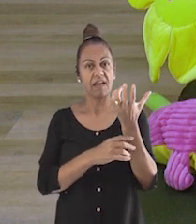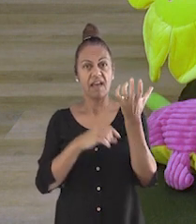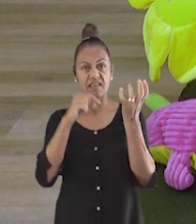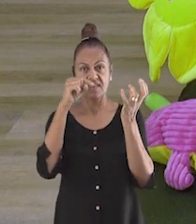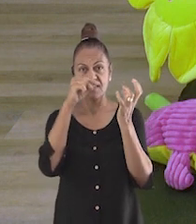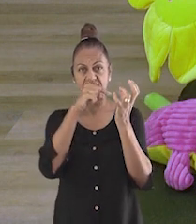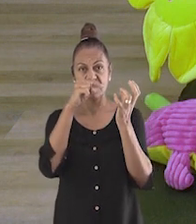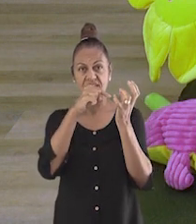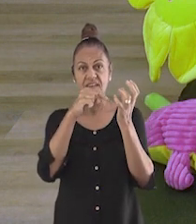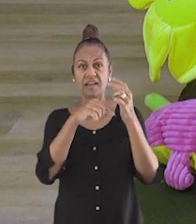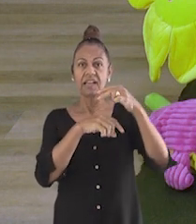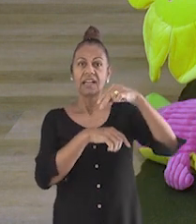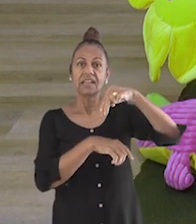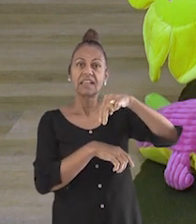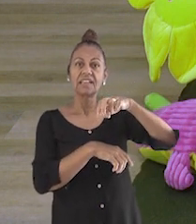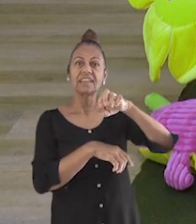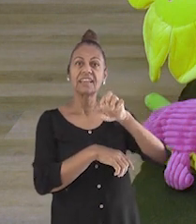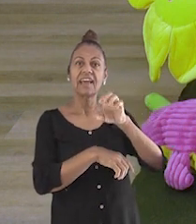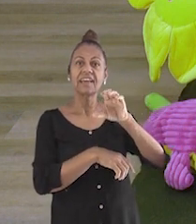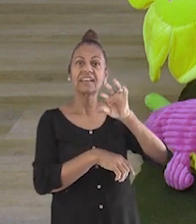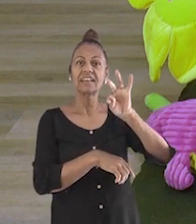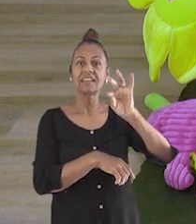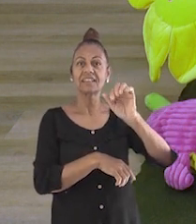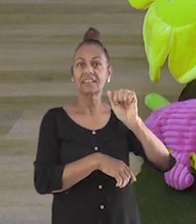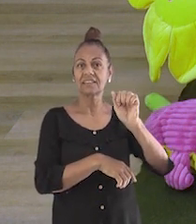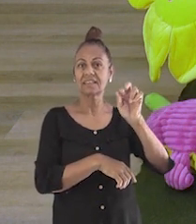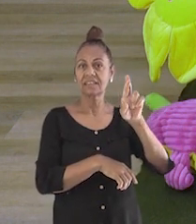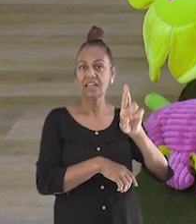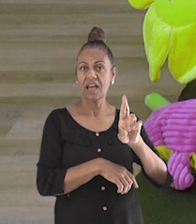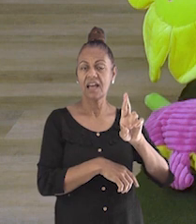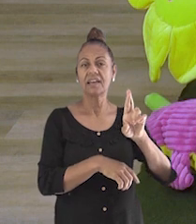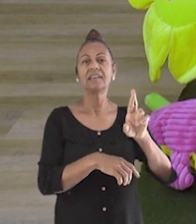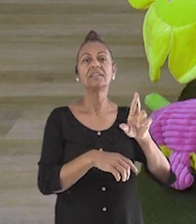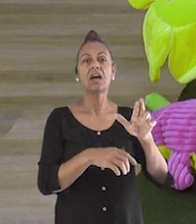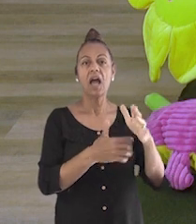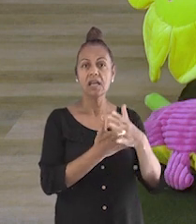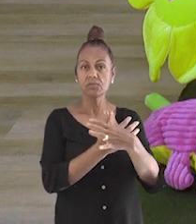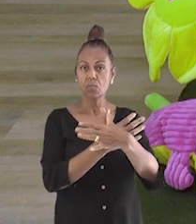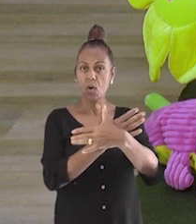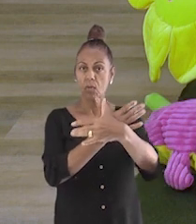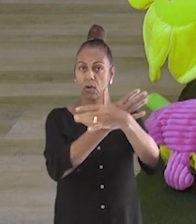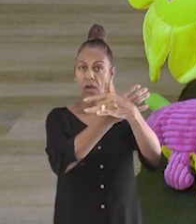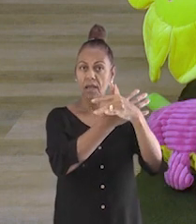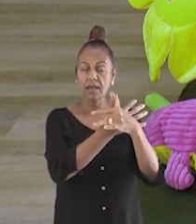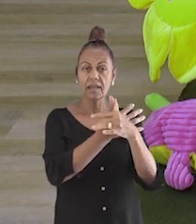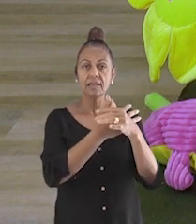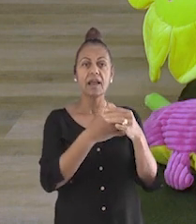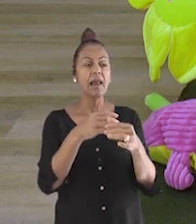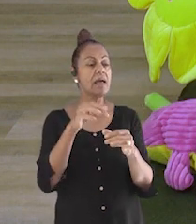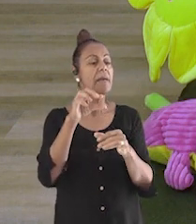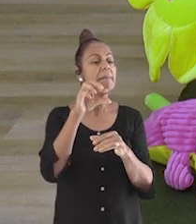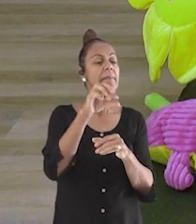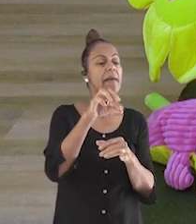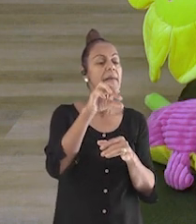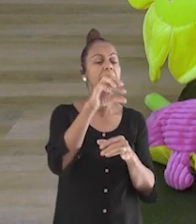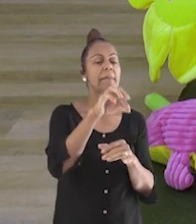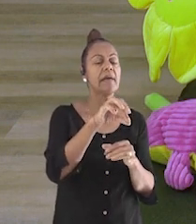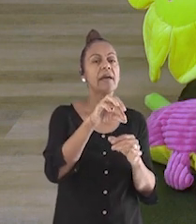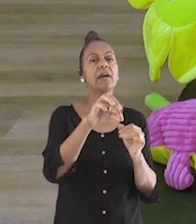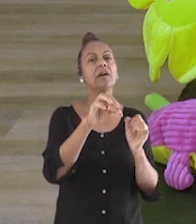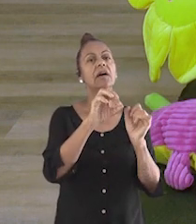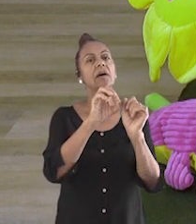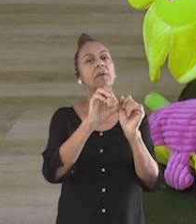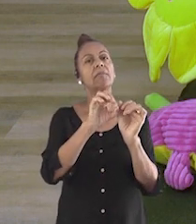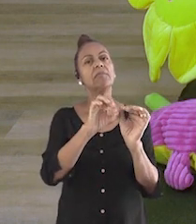líquido doce açucarado, elas ficam com o corpo repleto de pólen. Ao passarem